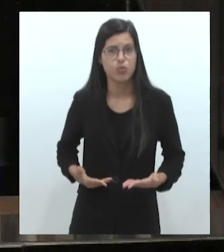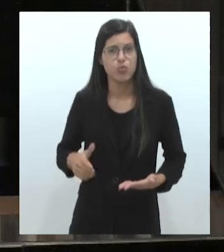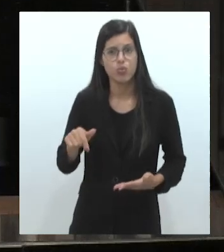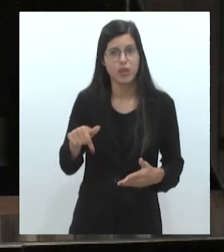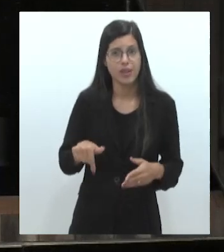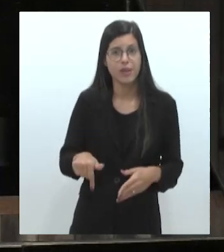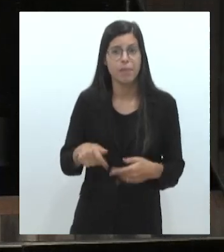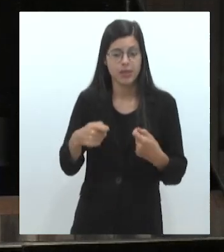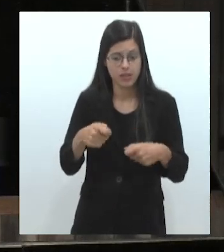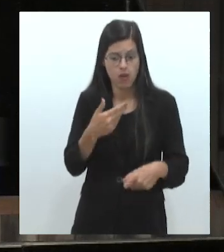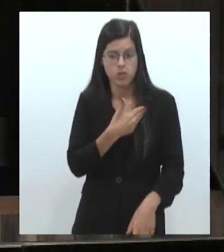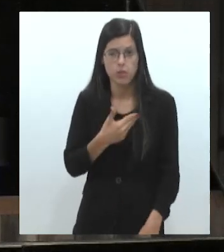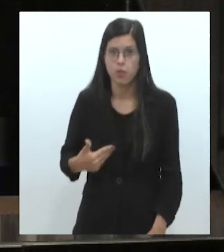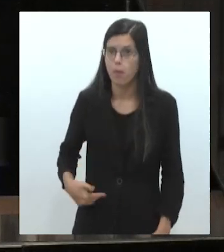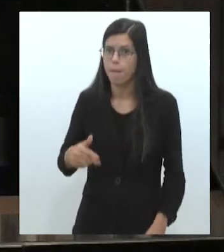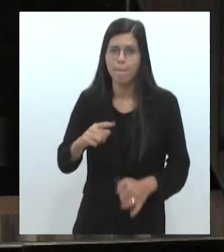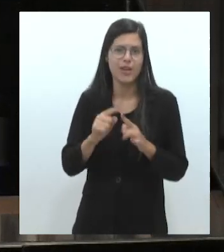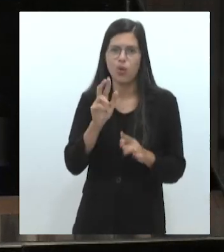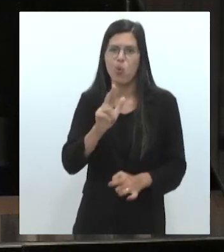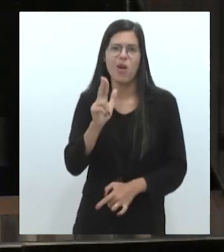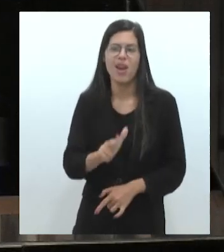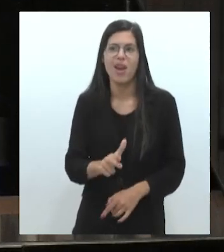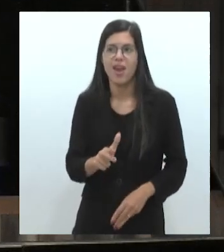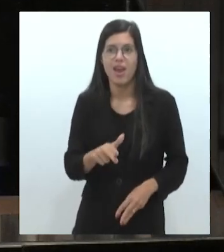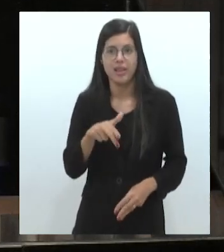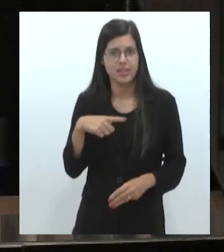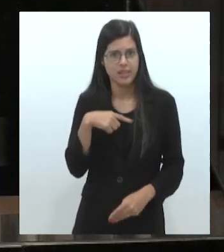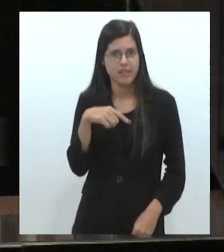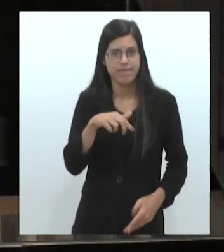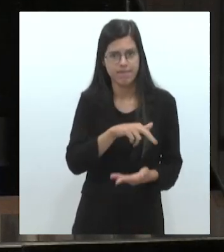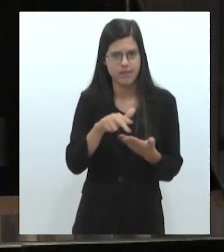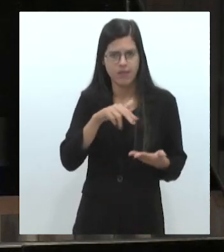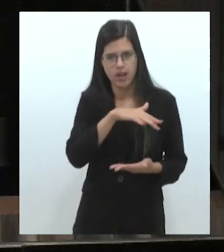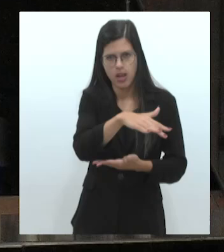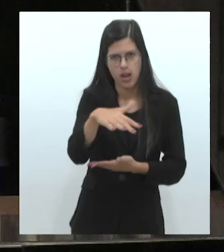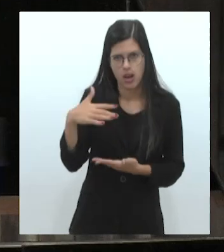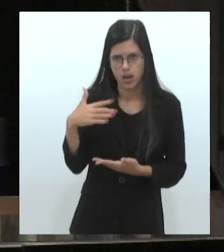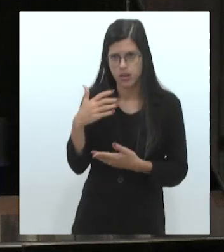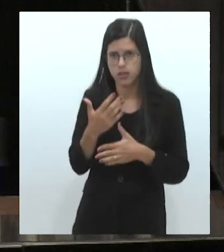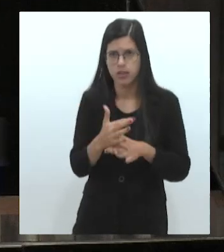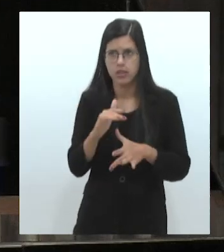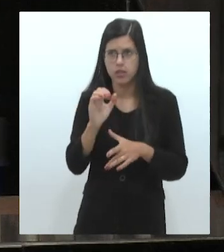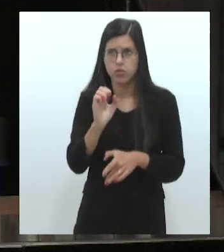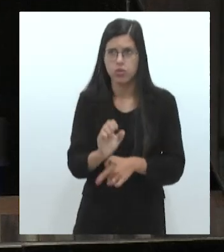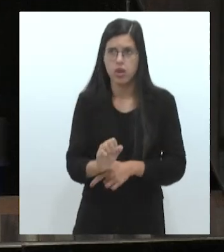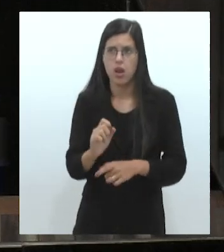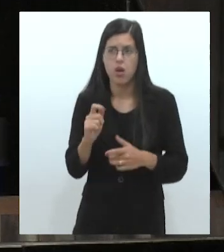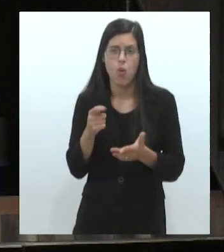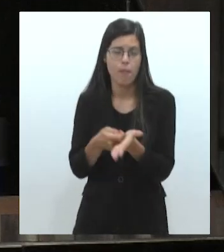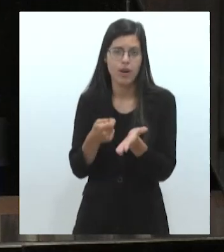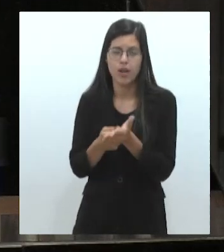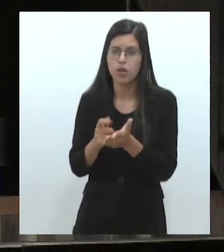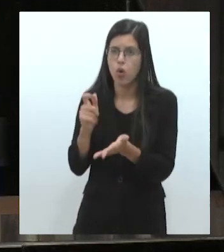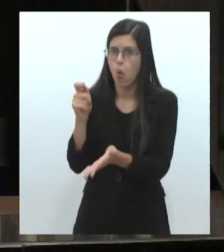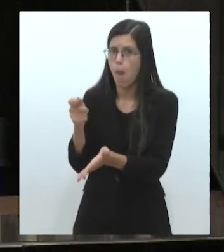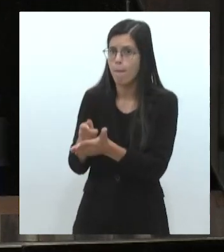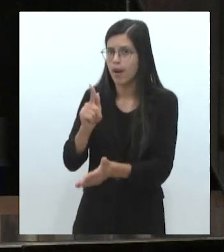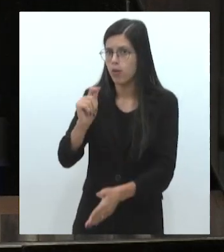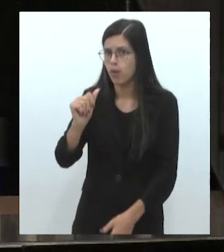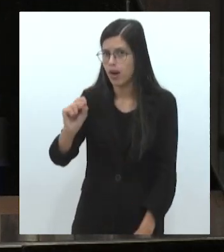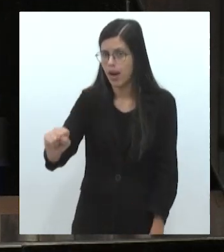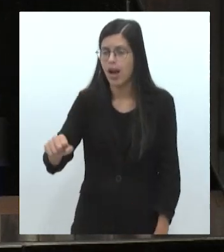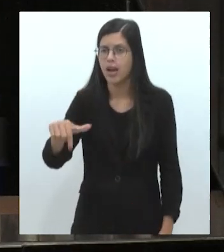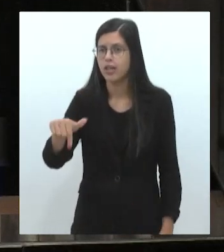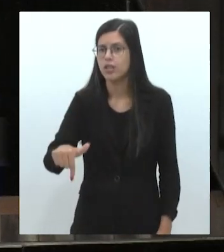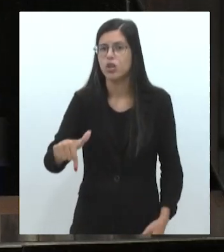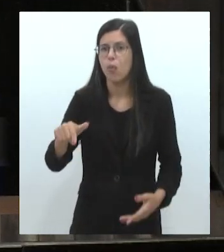Então, diversas áreas da nossa cidade, do nosso estado, são obrigadas a comprar o gás das organizações criminosas,